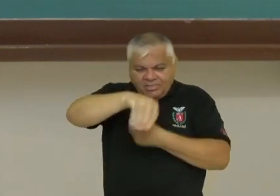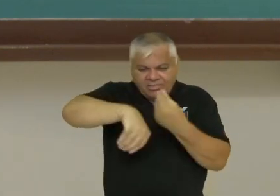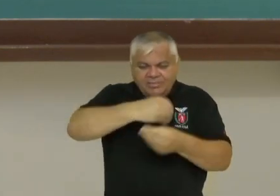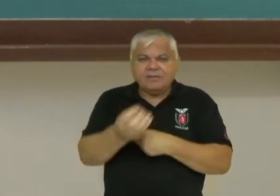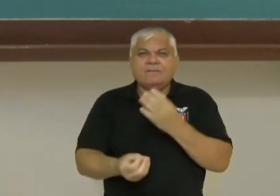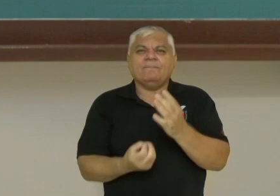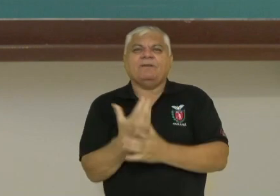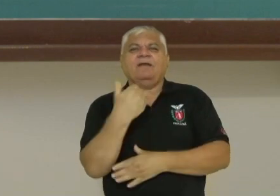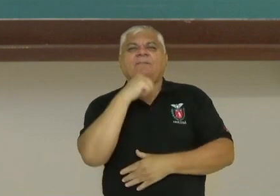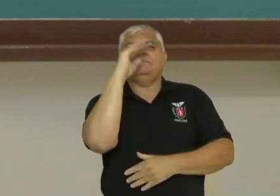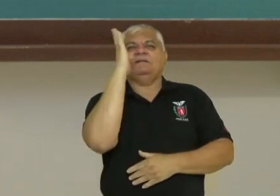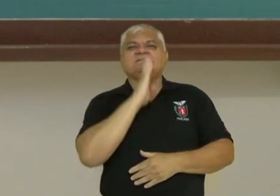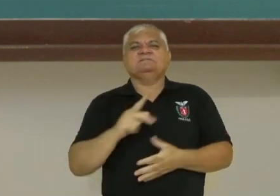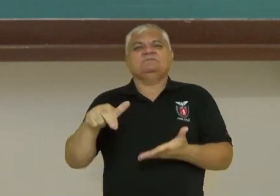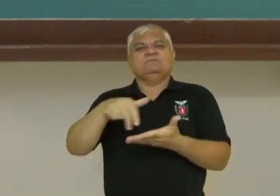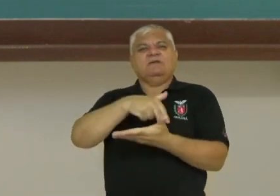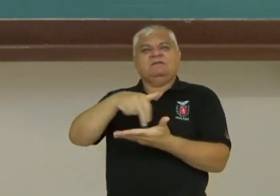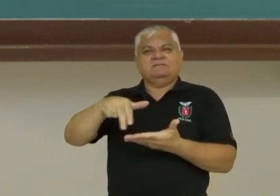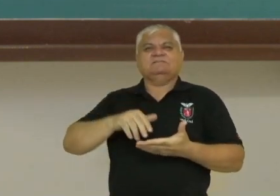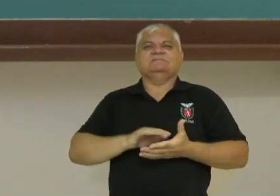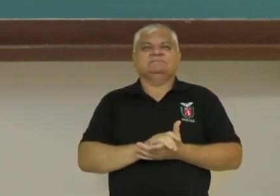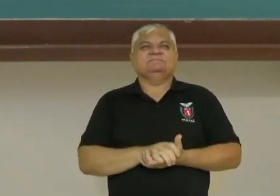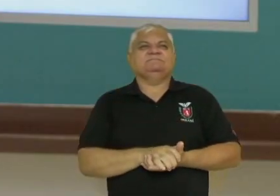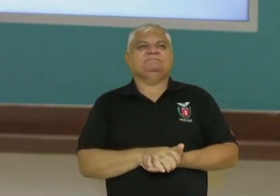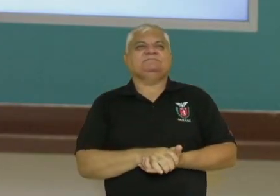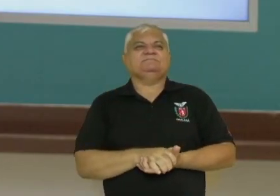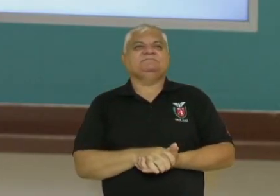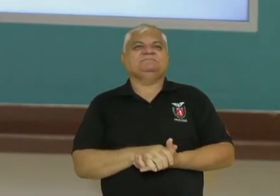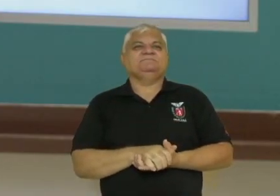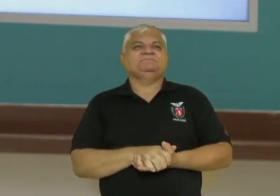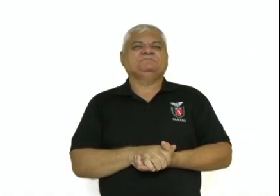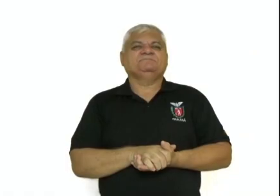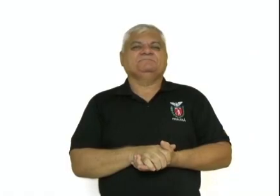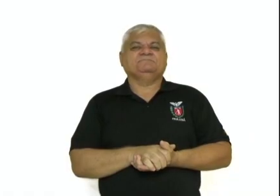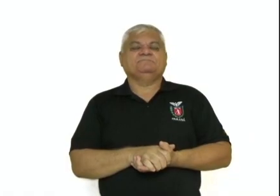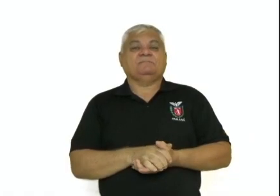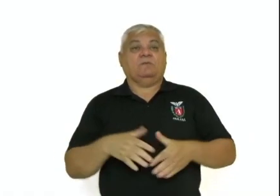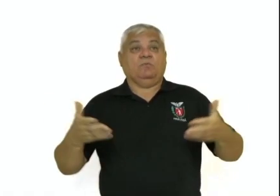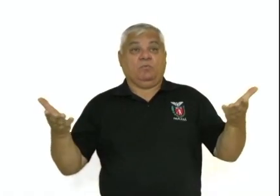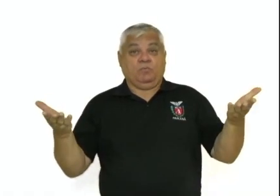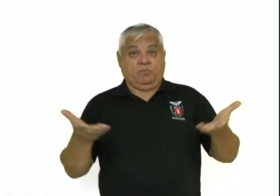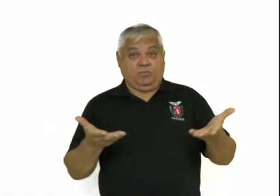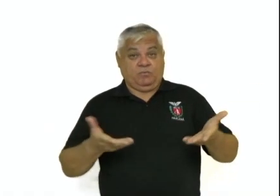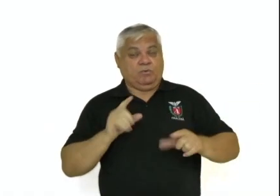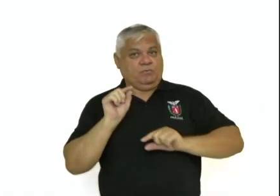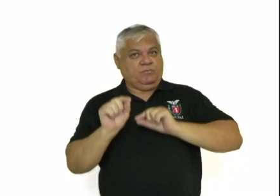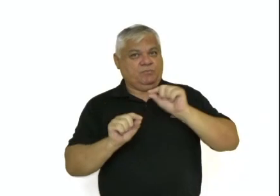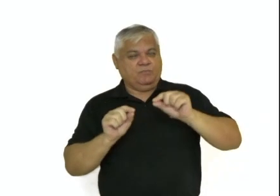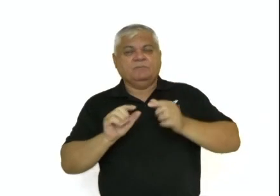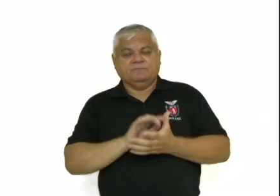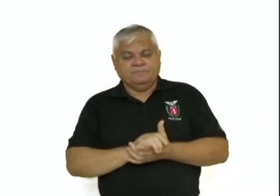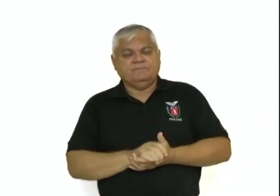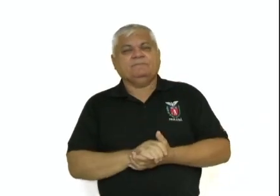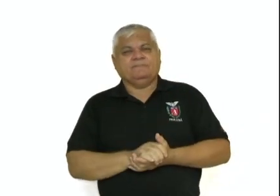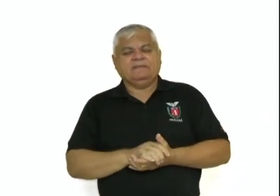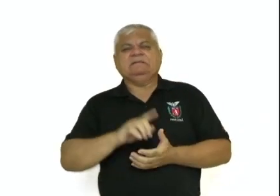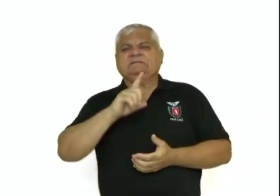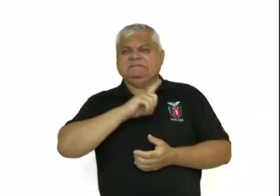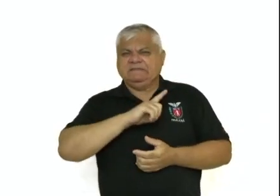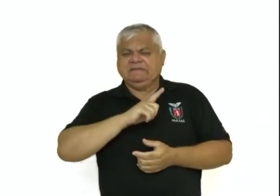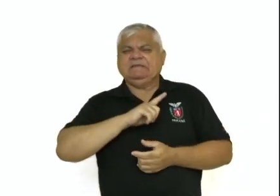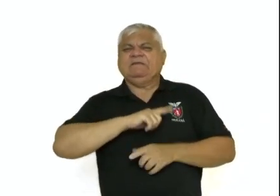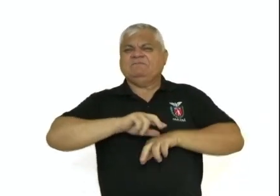termos o que nós temos hoje em dia aqui no Brasil. Na atualidade, então, no Brasil, é grande o número